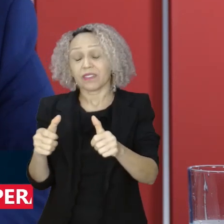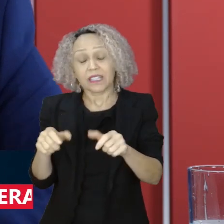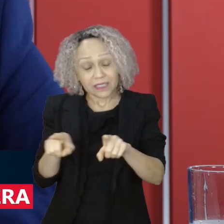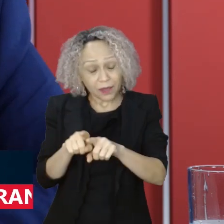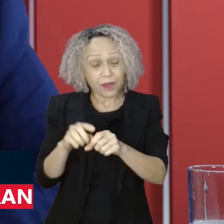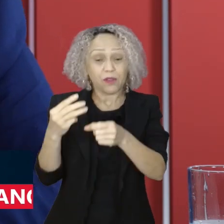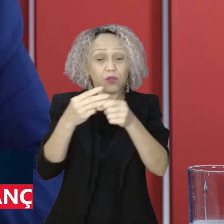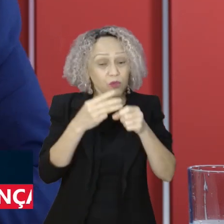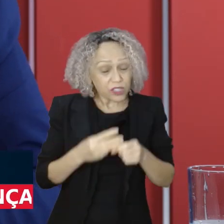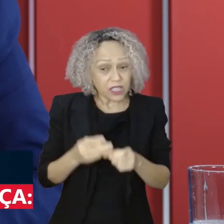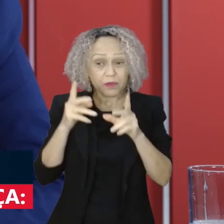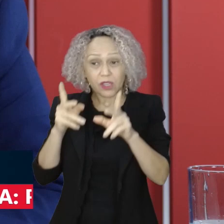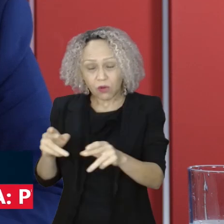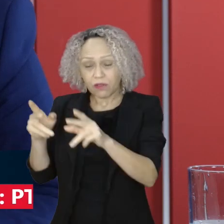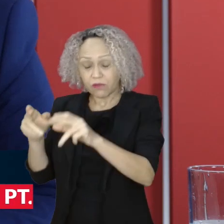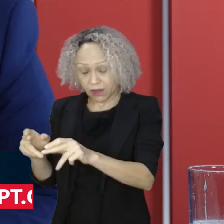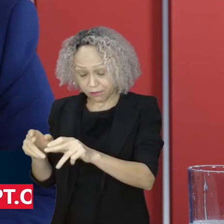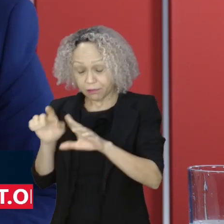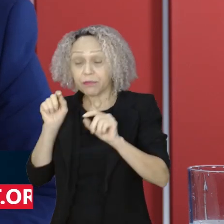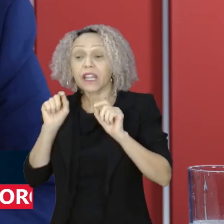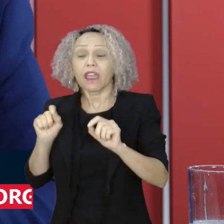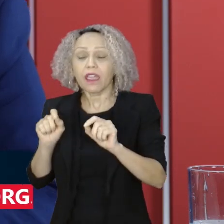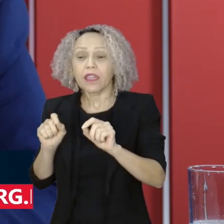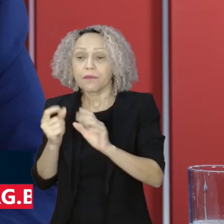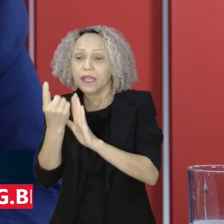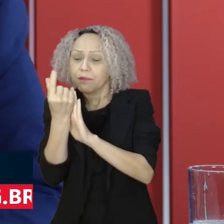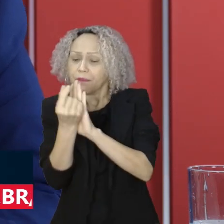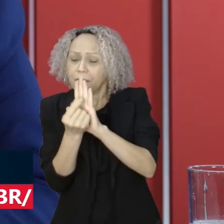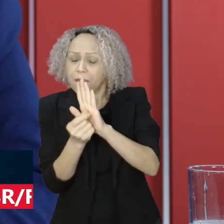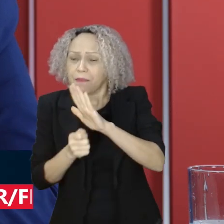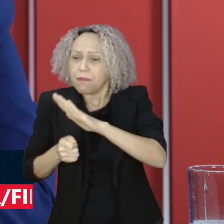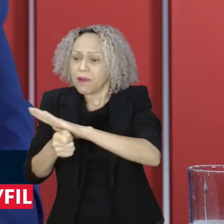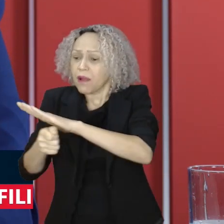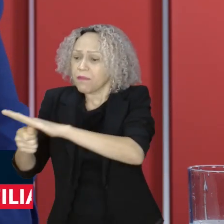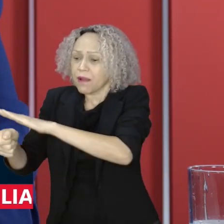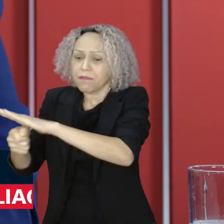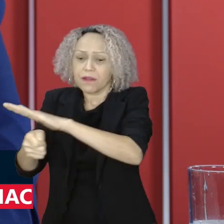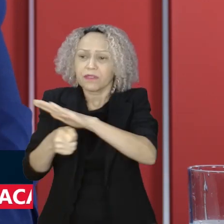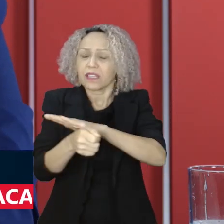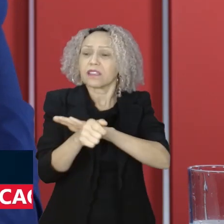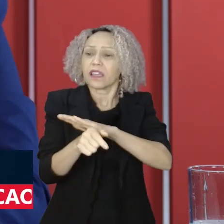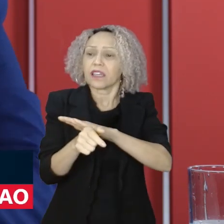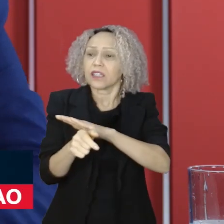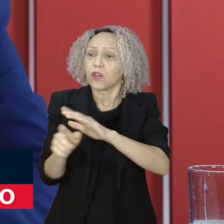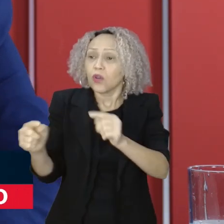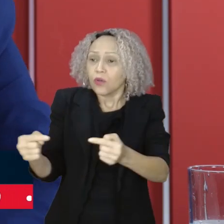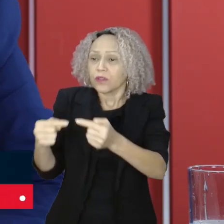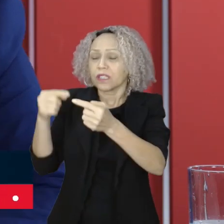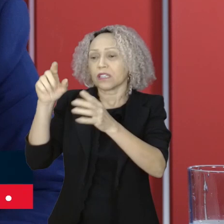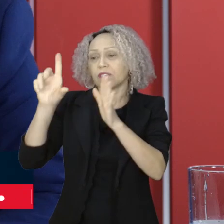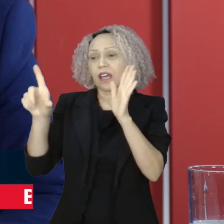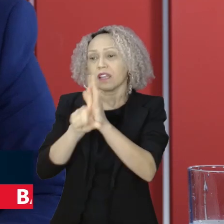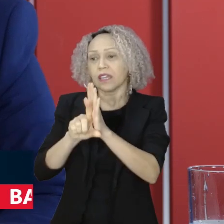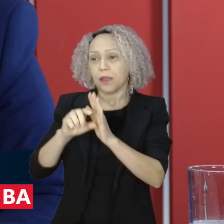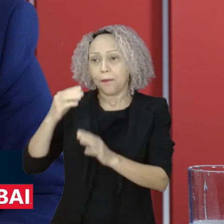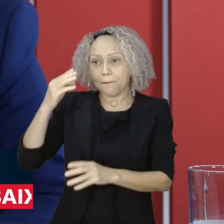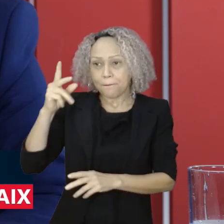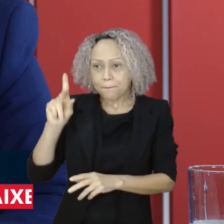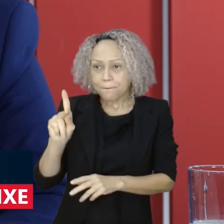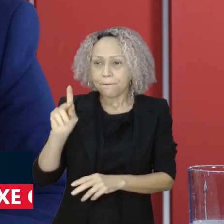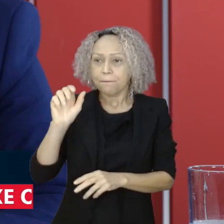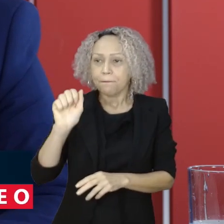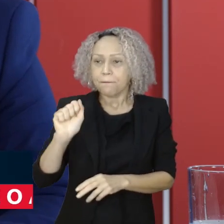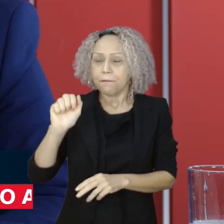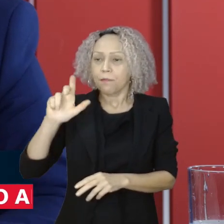que esses recursos de transferência financeira que nós estamos fazendo agora, com a Lei Paulo Gustavo, vamos fazer no segundo